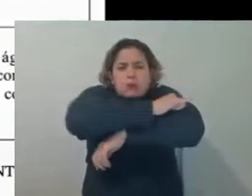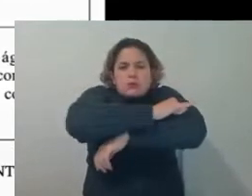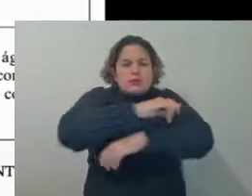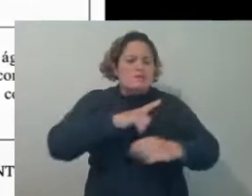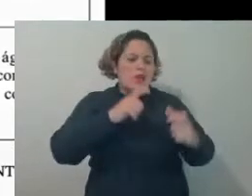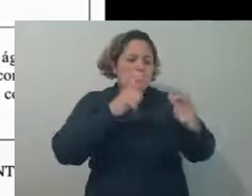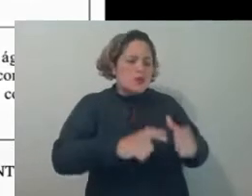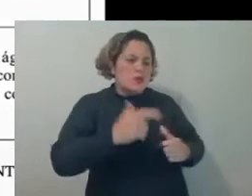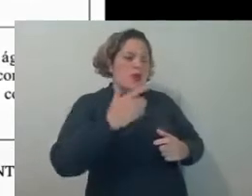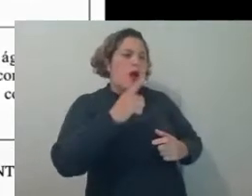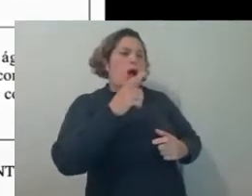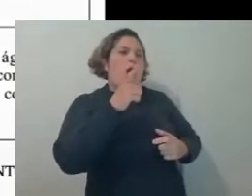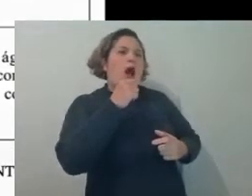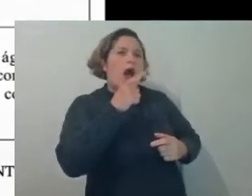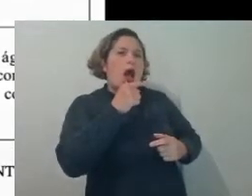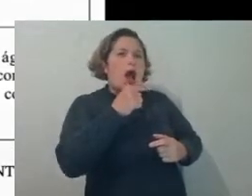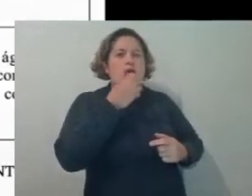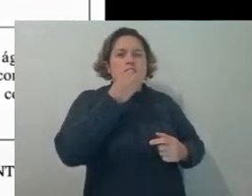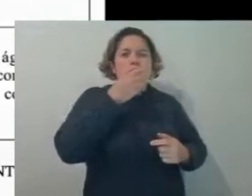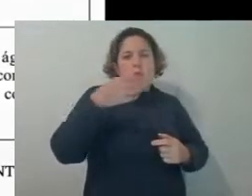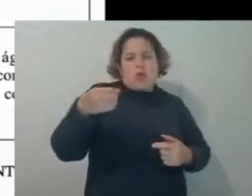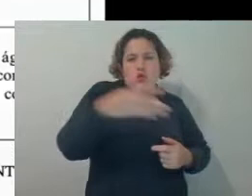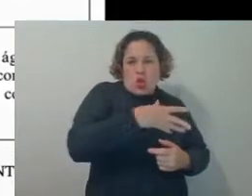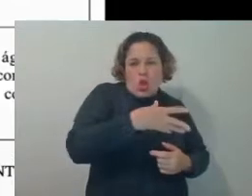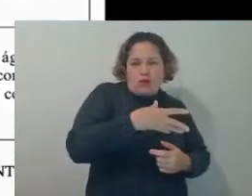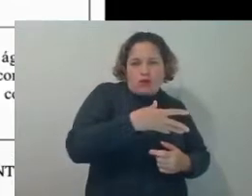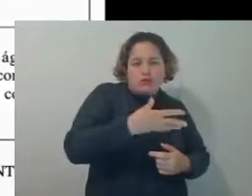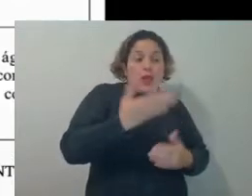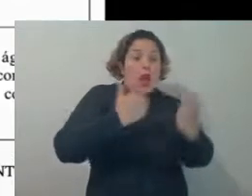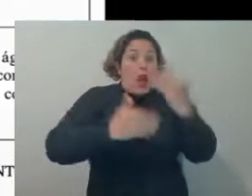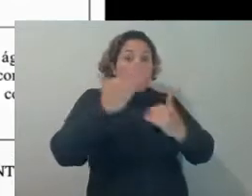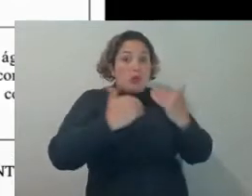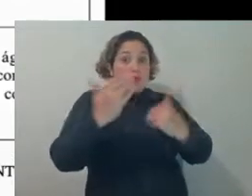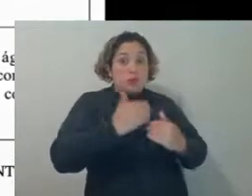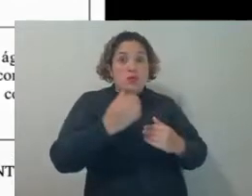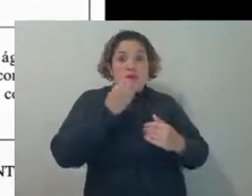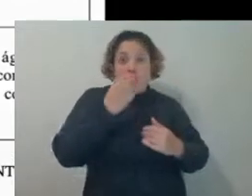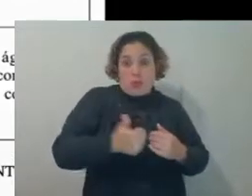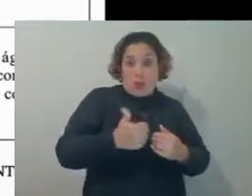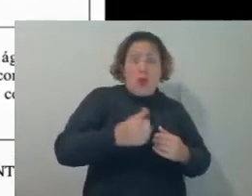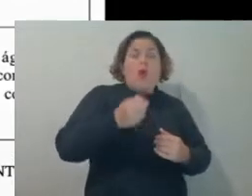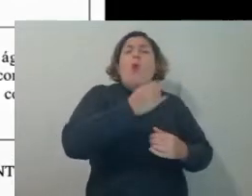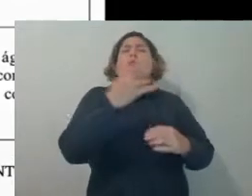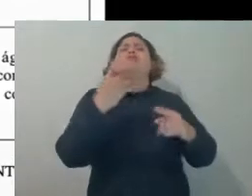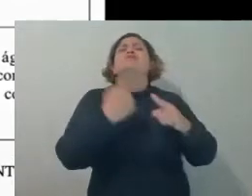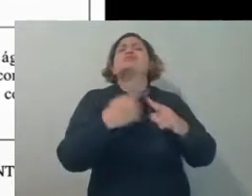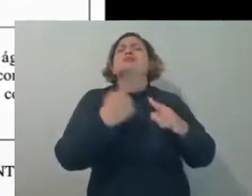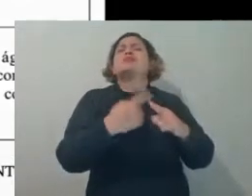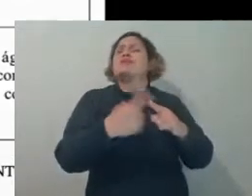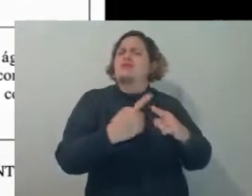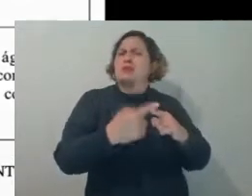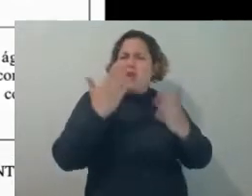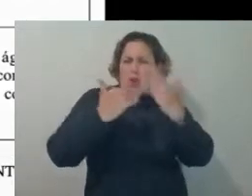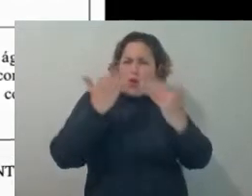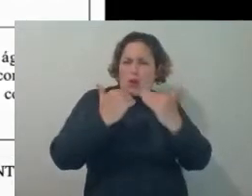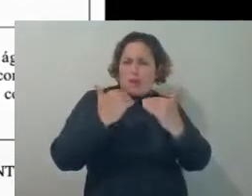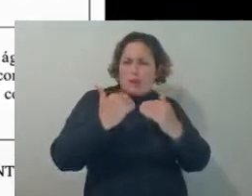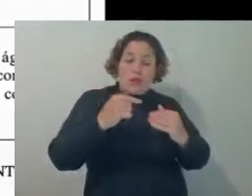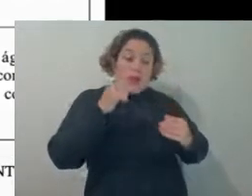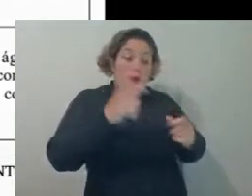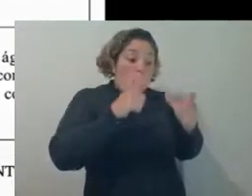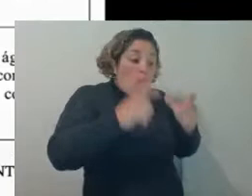esse animal come, com que frequência ele come, quais são as condições do bebedouro e do comedouro, se